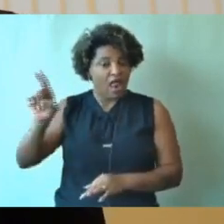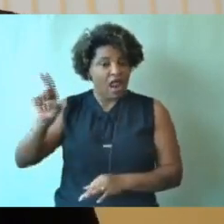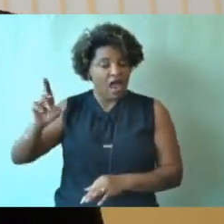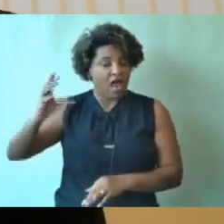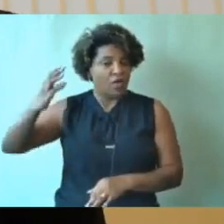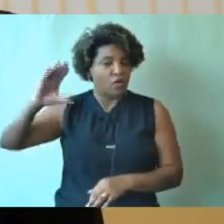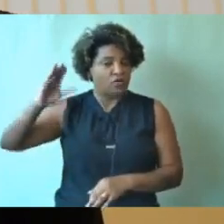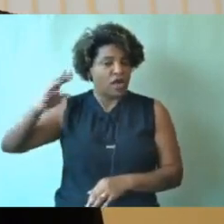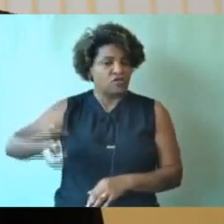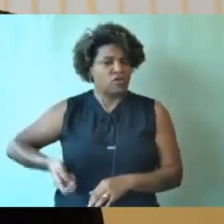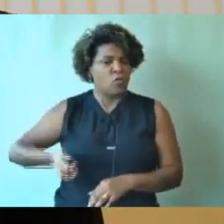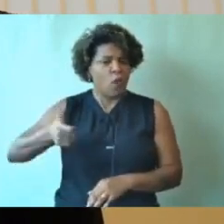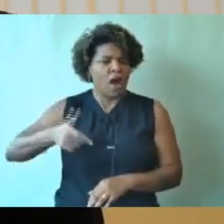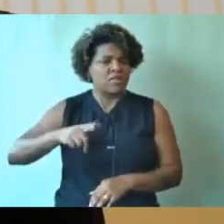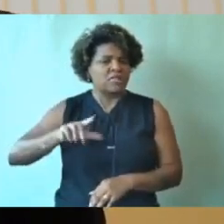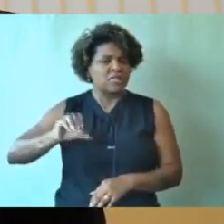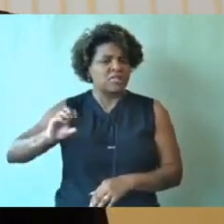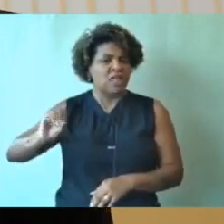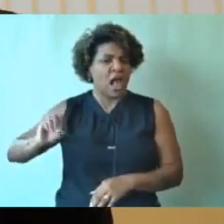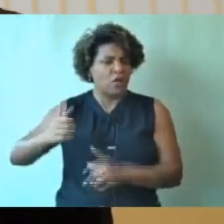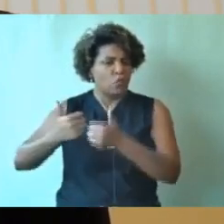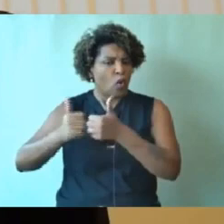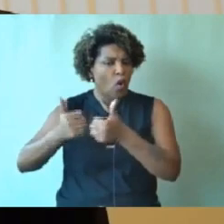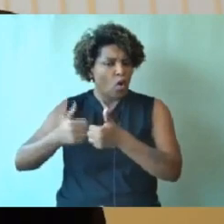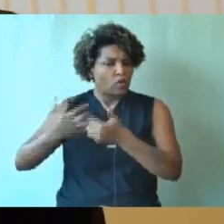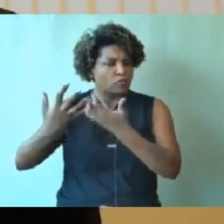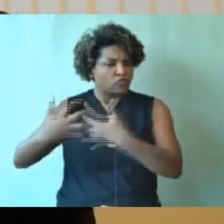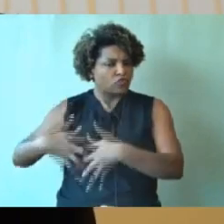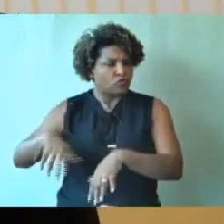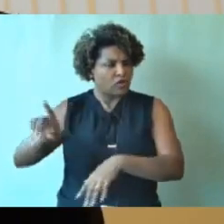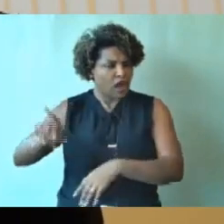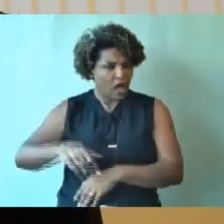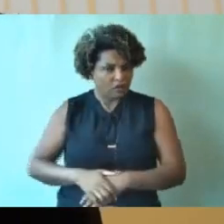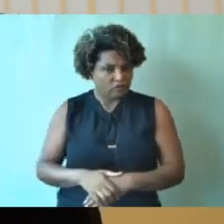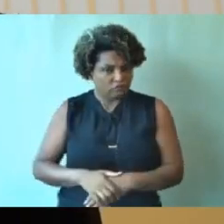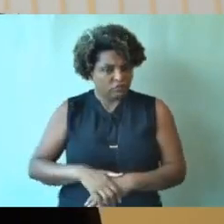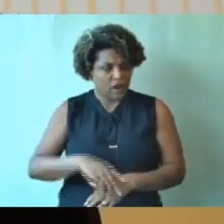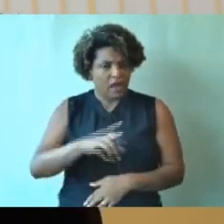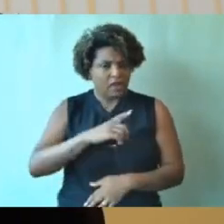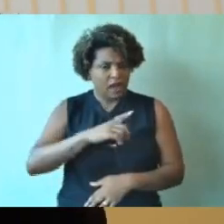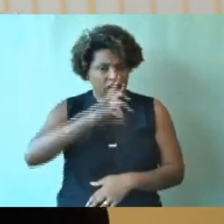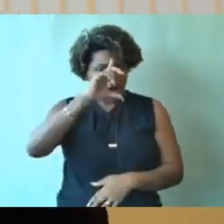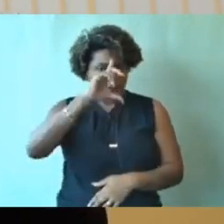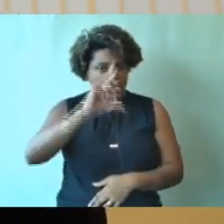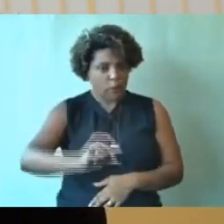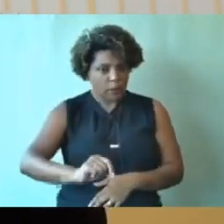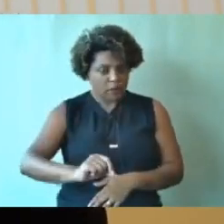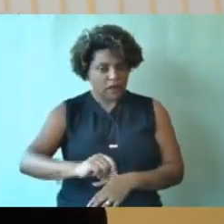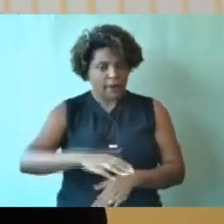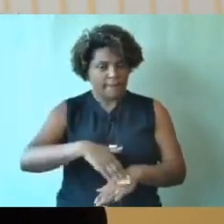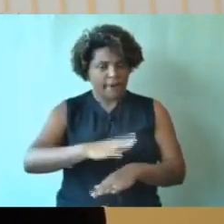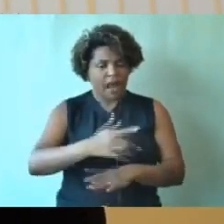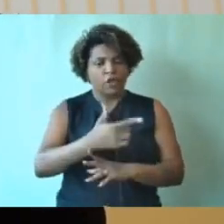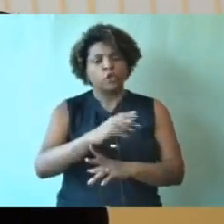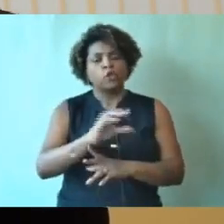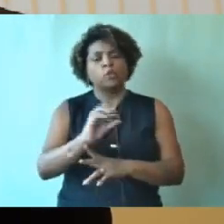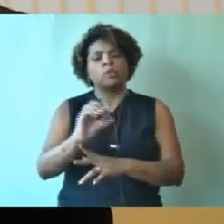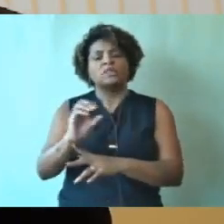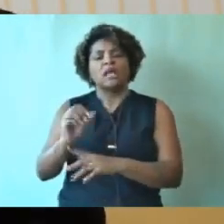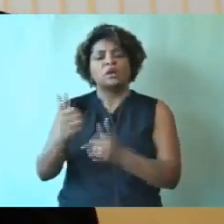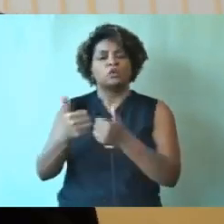ônibus, no município de Contagem, operando. No município do Metropolitano é mais de 200 ônibus. Senhor Rubens, não é uma pessoa